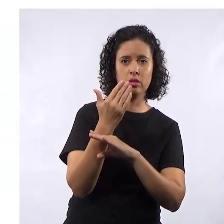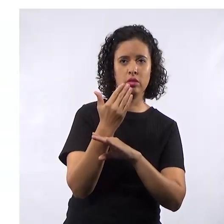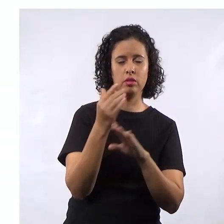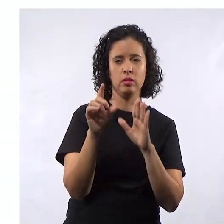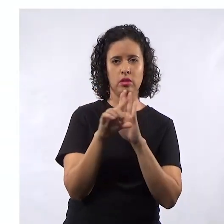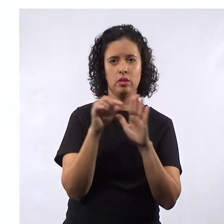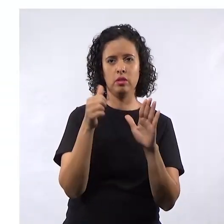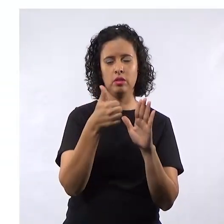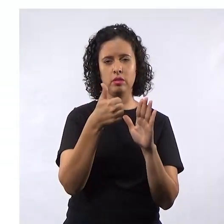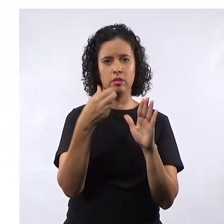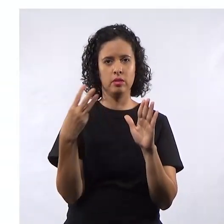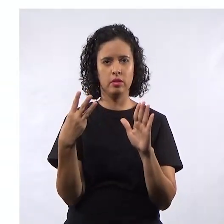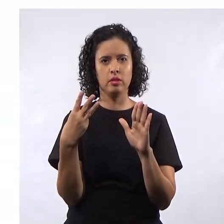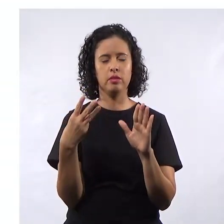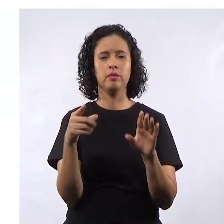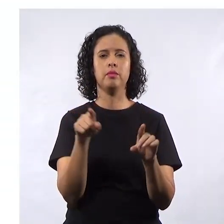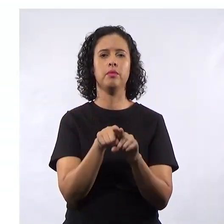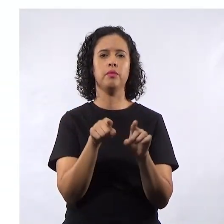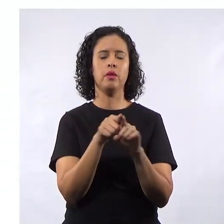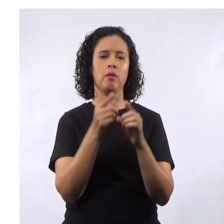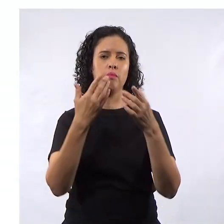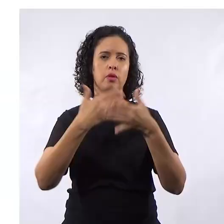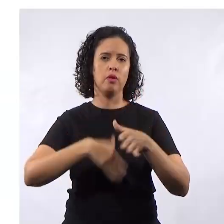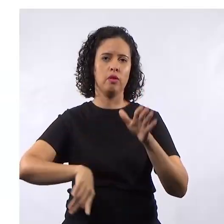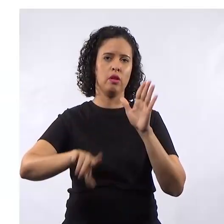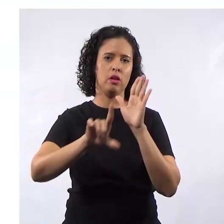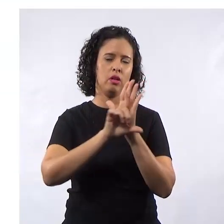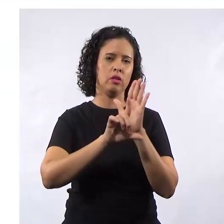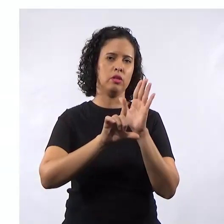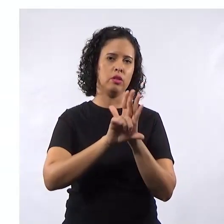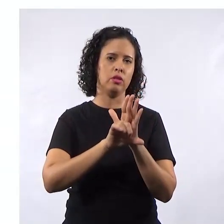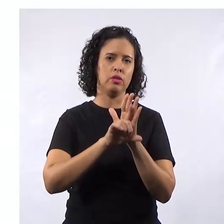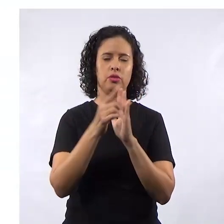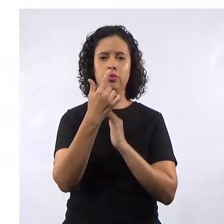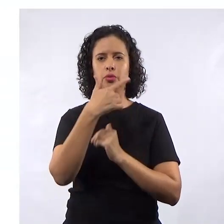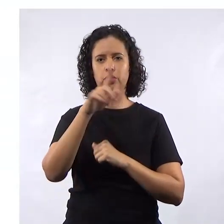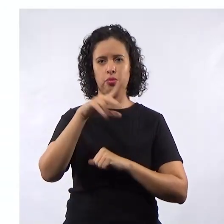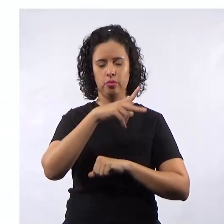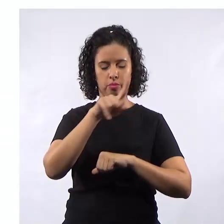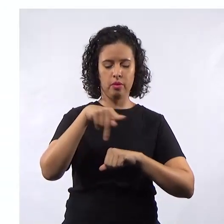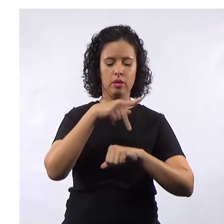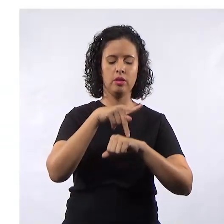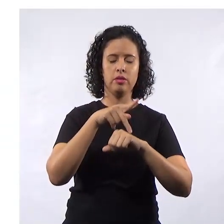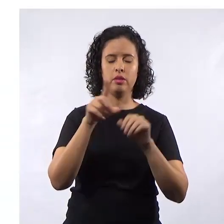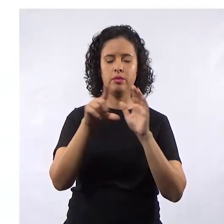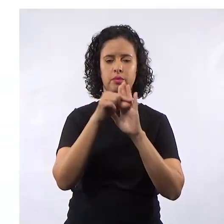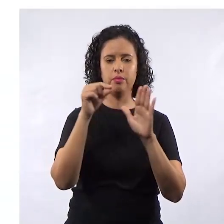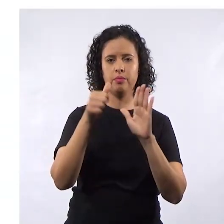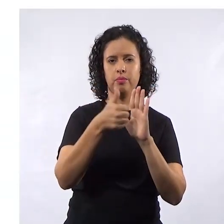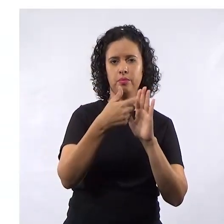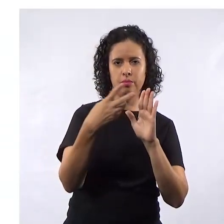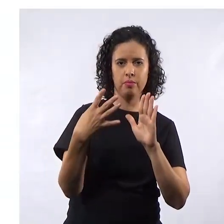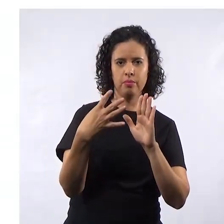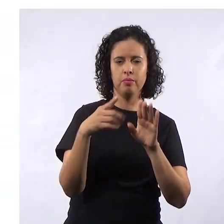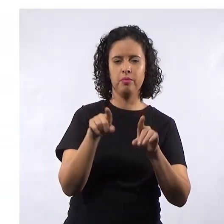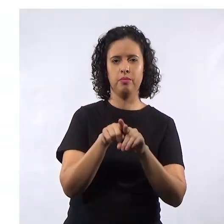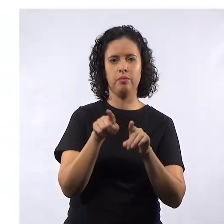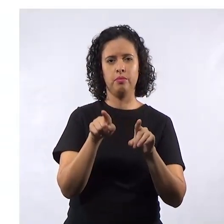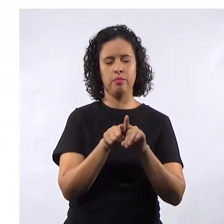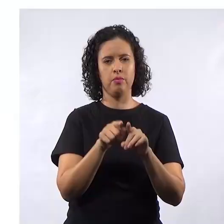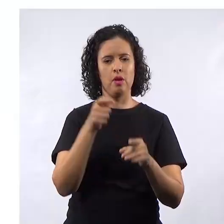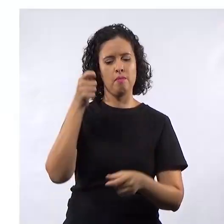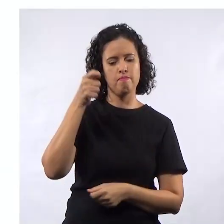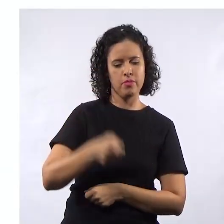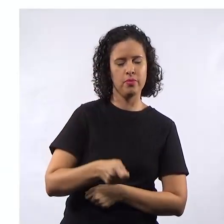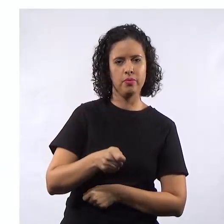13. A prova da legislação de outros países no artigo 14. Execução